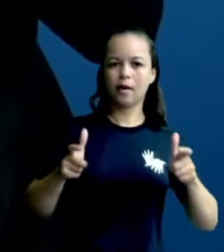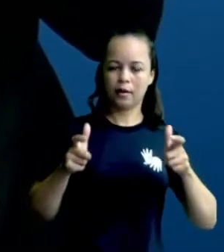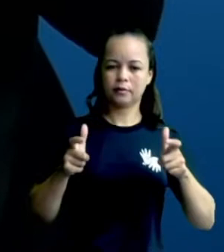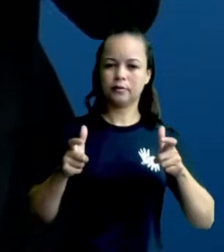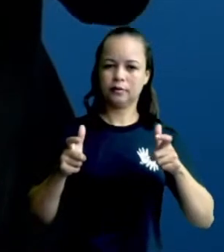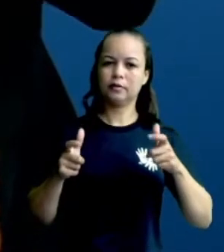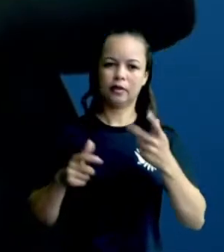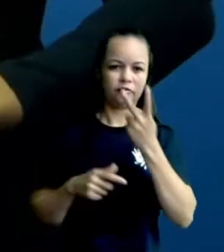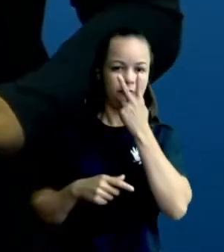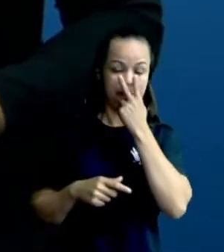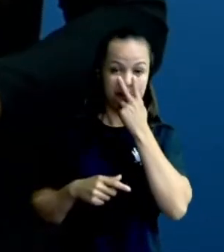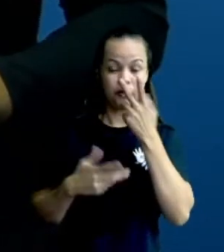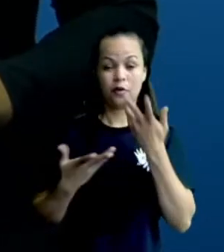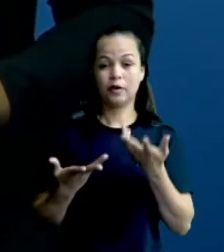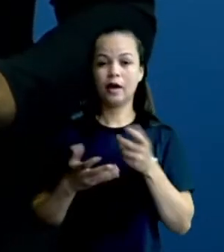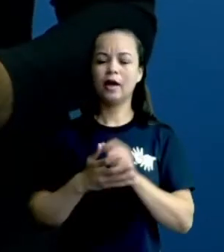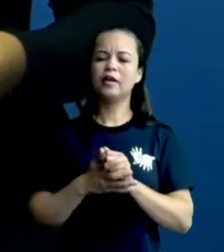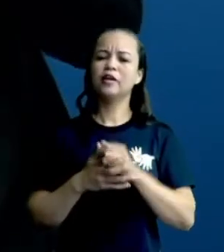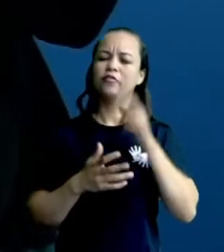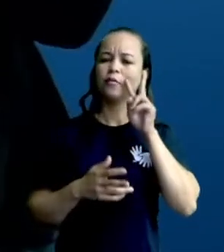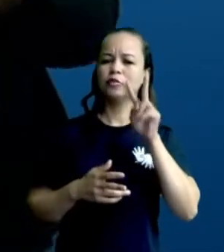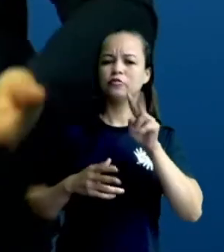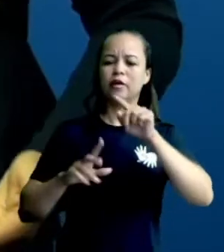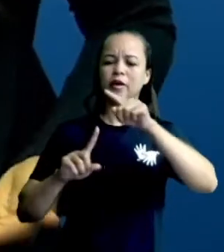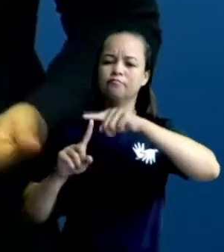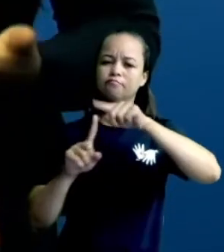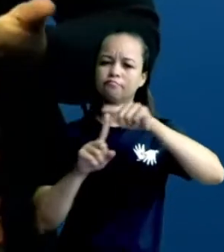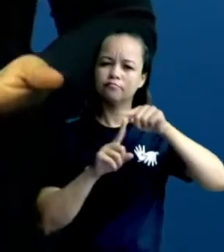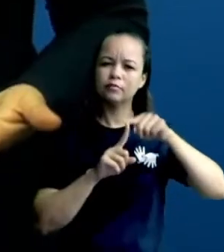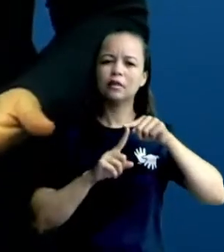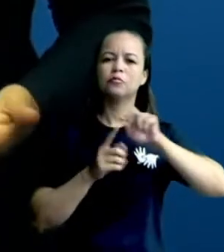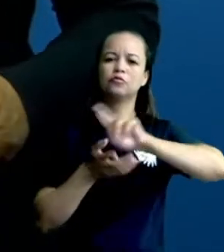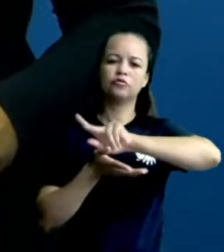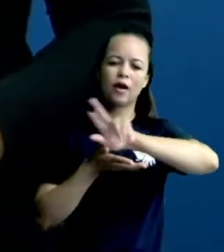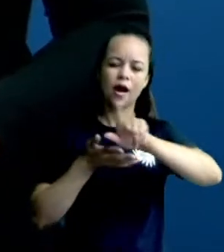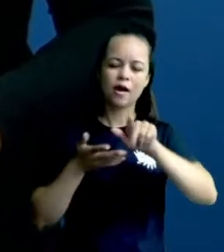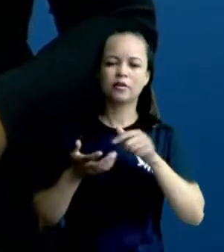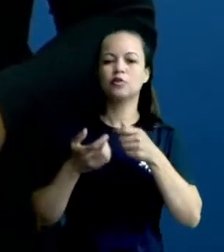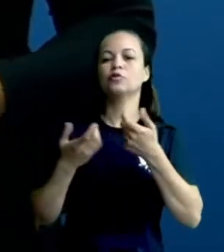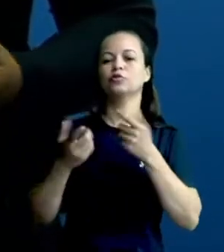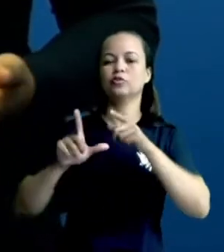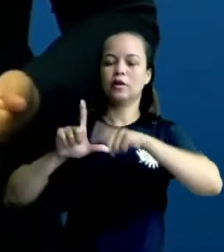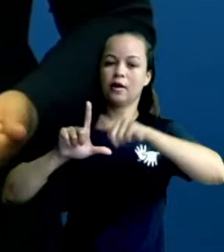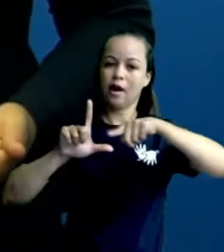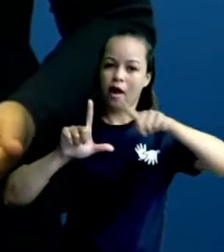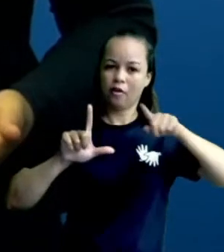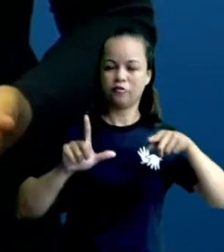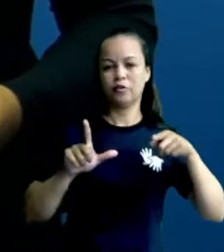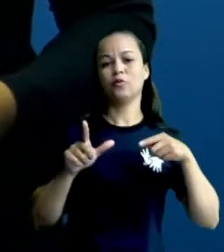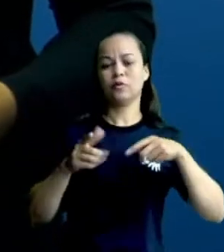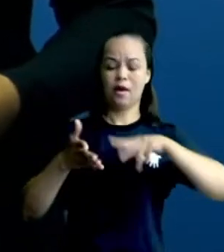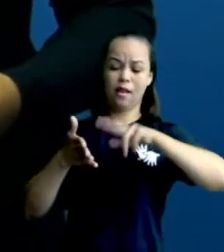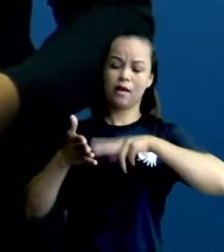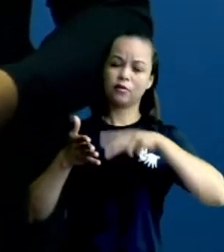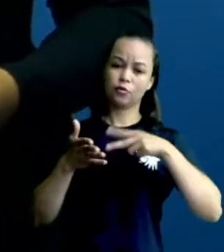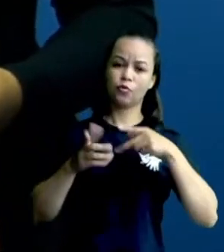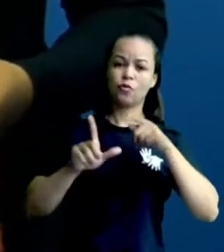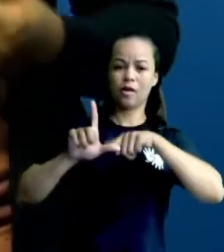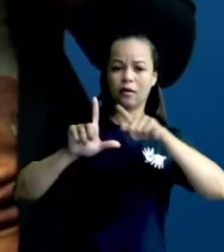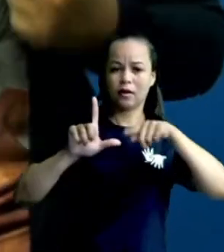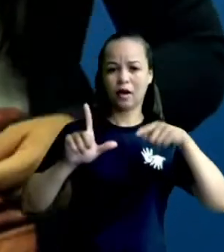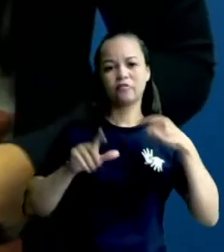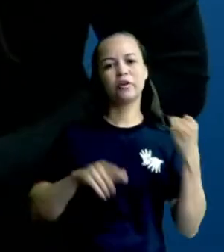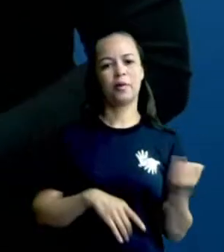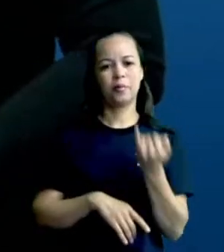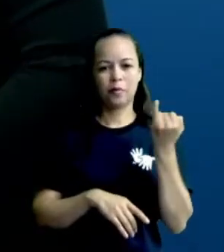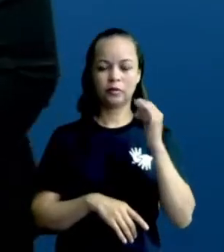e nós vamos ver os tipos de gráficos e essa leitura de gráficos que é tão importante em nosso dia a